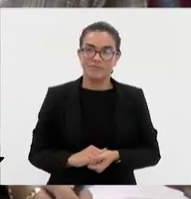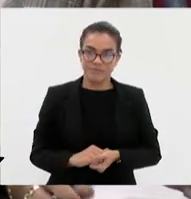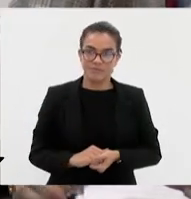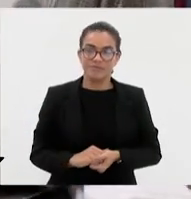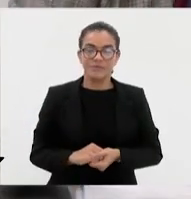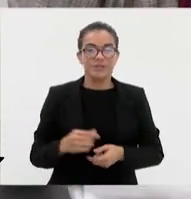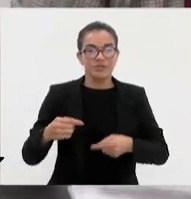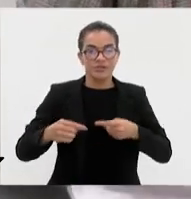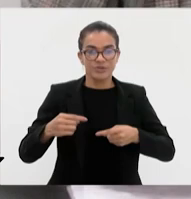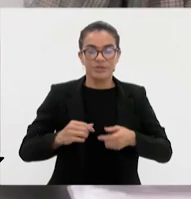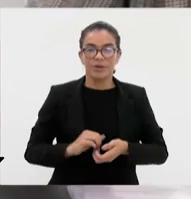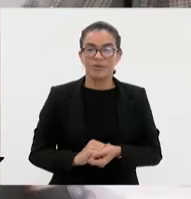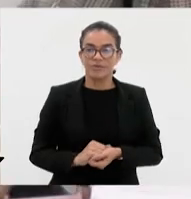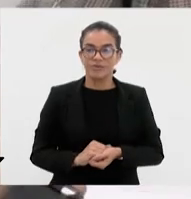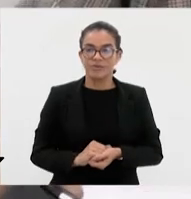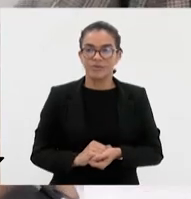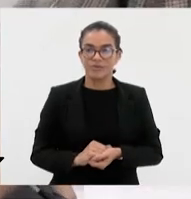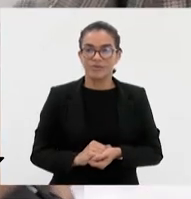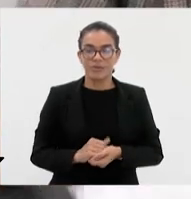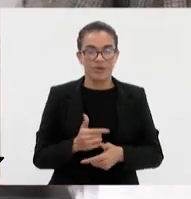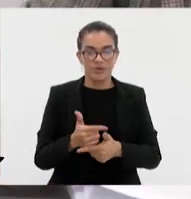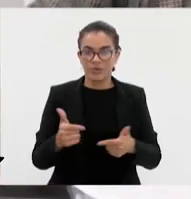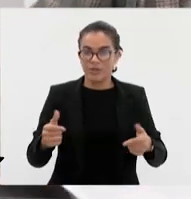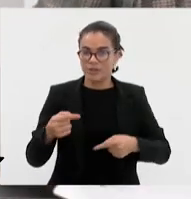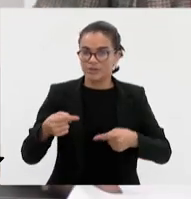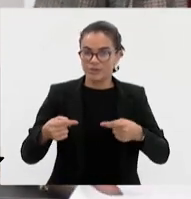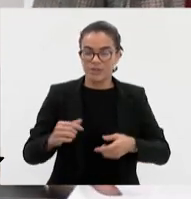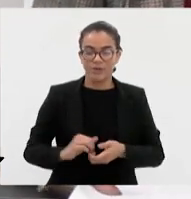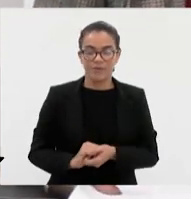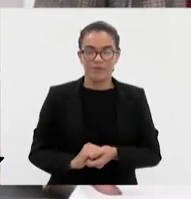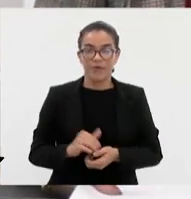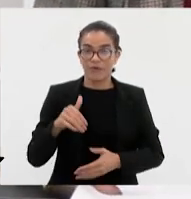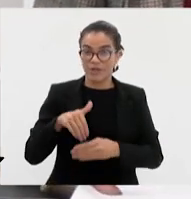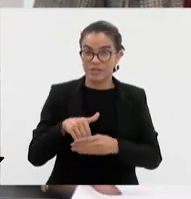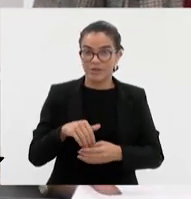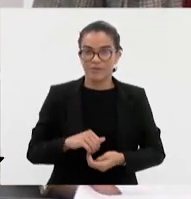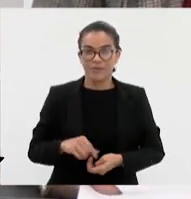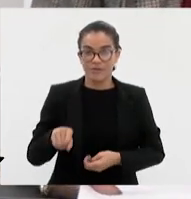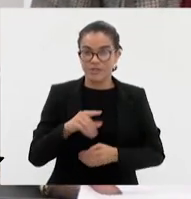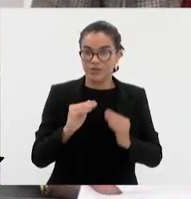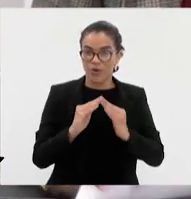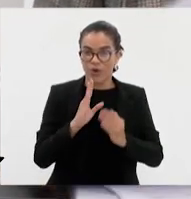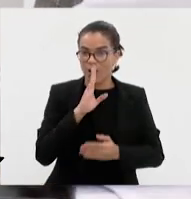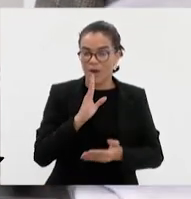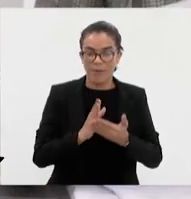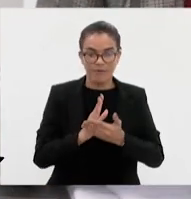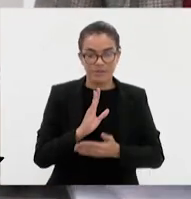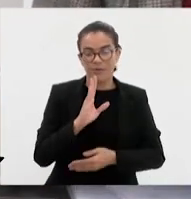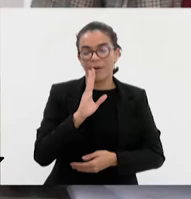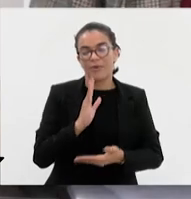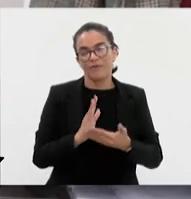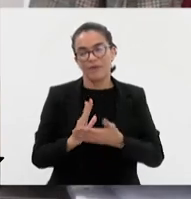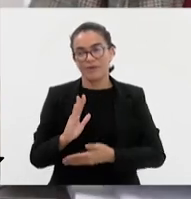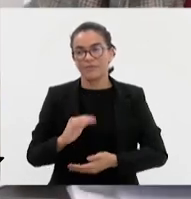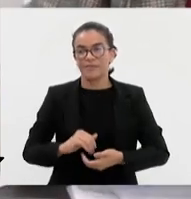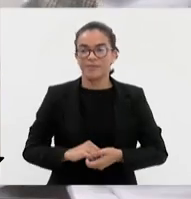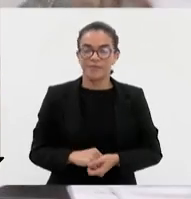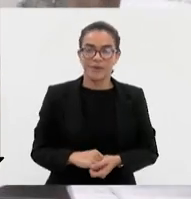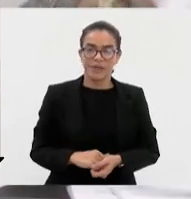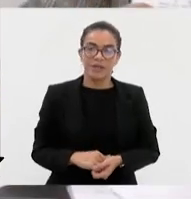em discussão. Não havendo quem queira discutir, em votação, os que aprovam, permaneçam como estão.